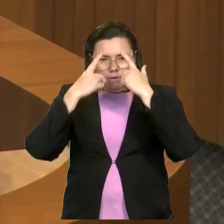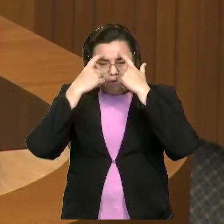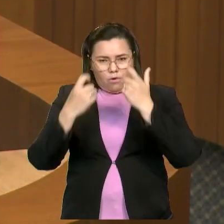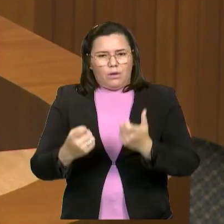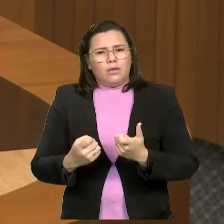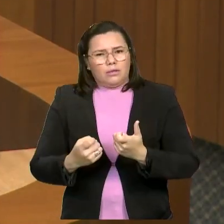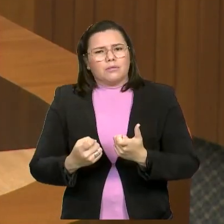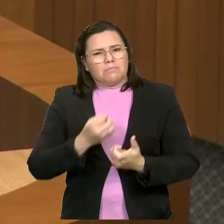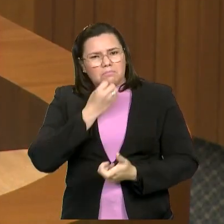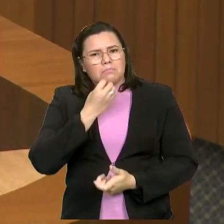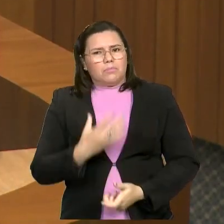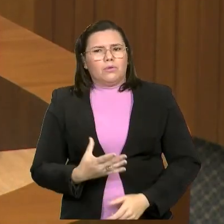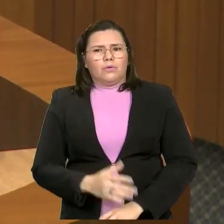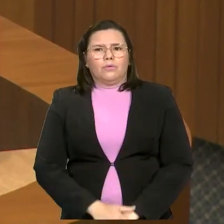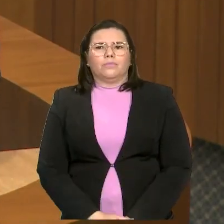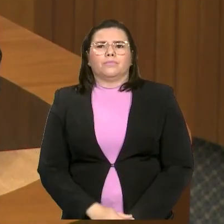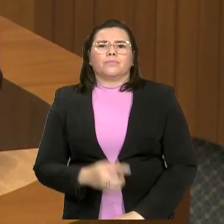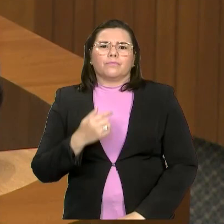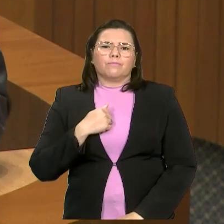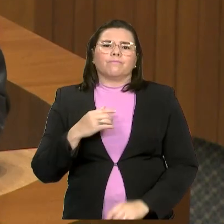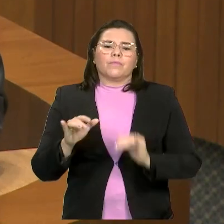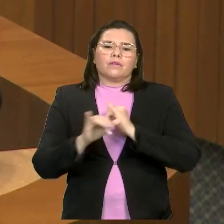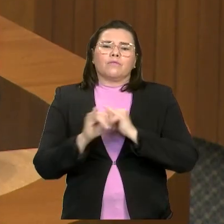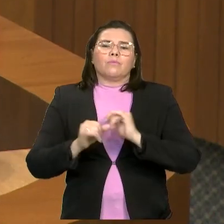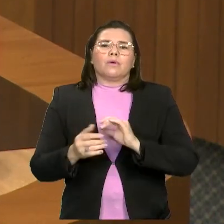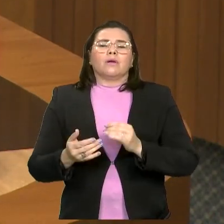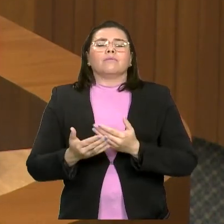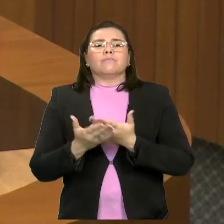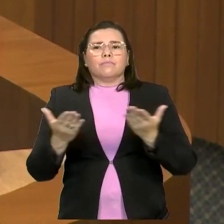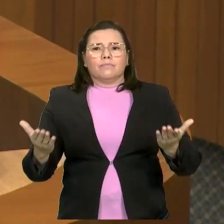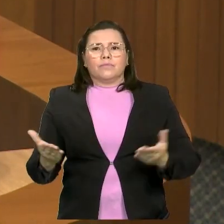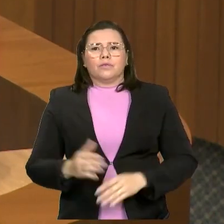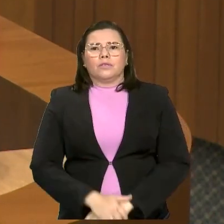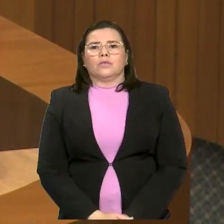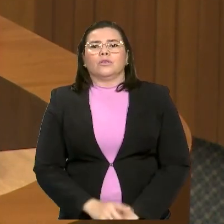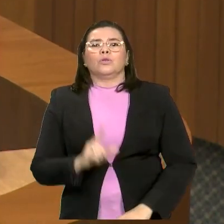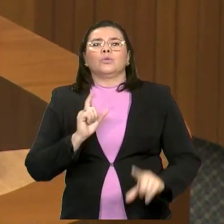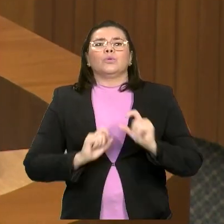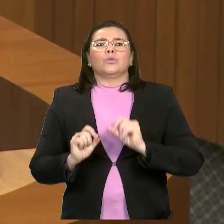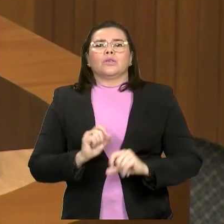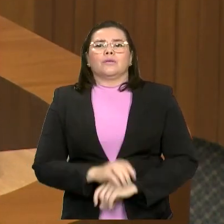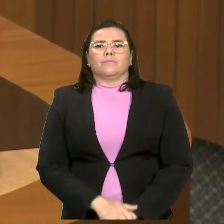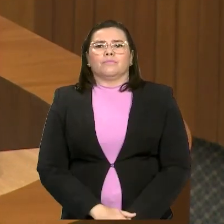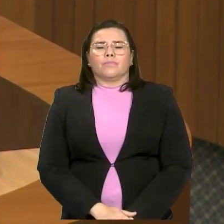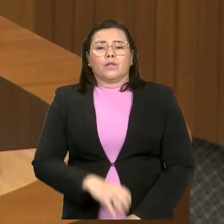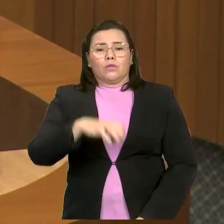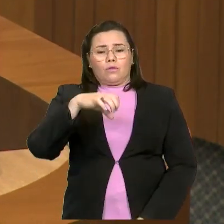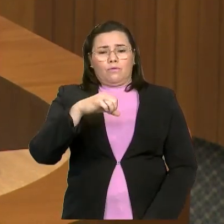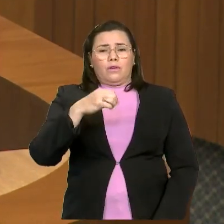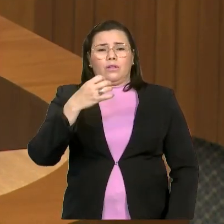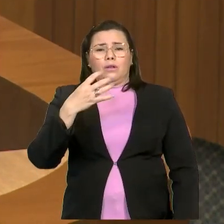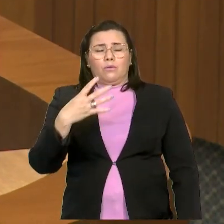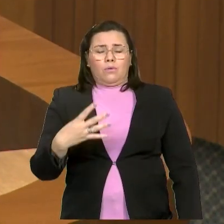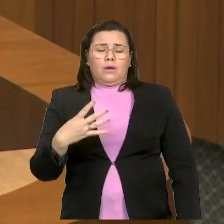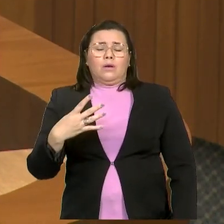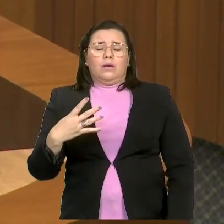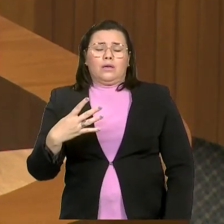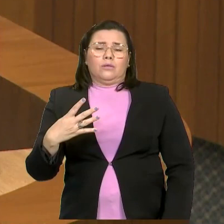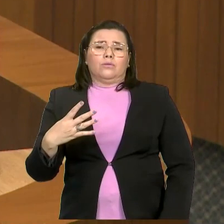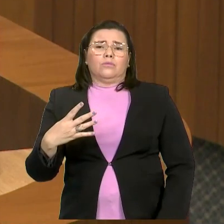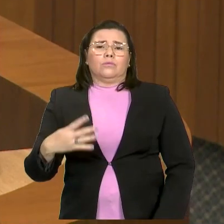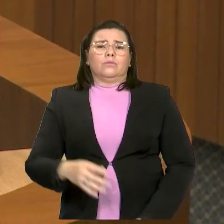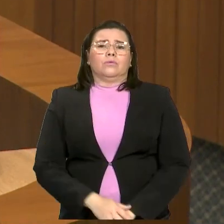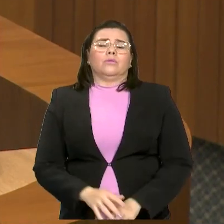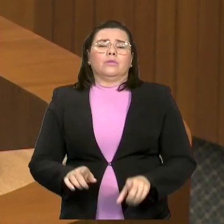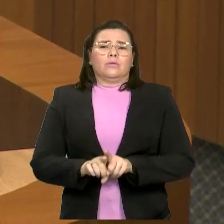quero divulgar esses dados que é muito importante, foram promovidos, deputado Segundo, 94 oficiais e 754 praças